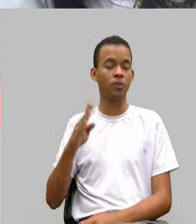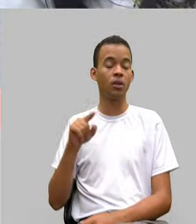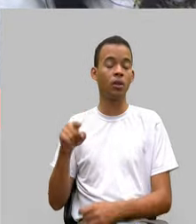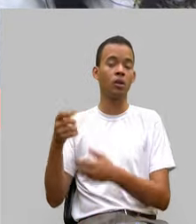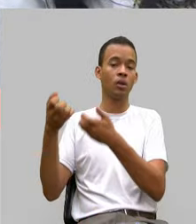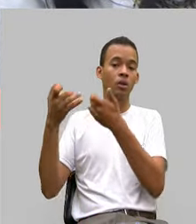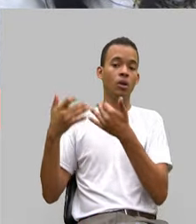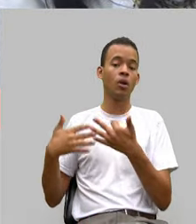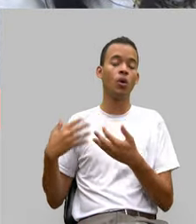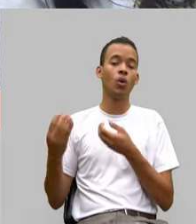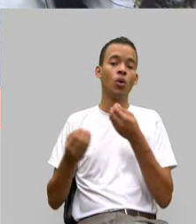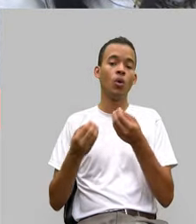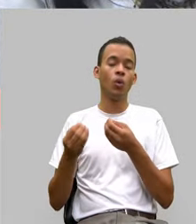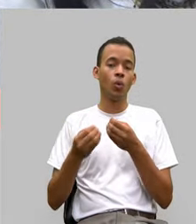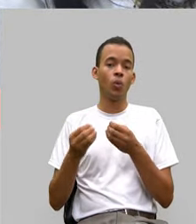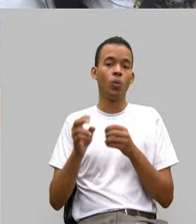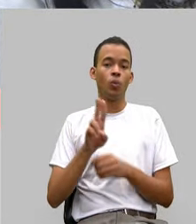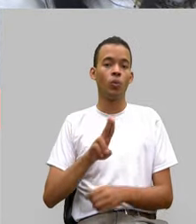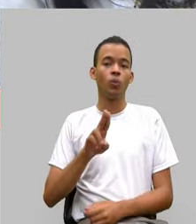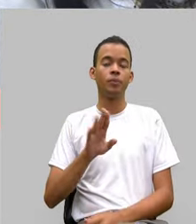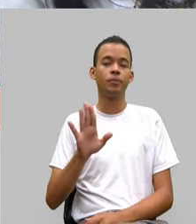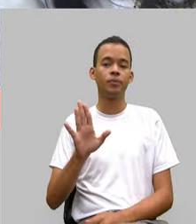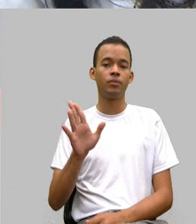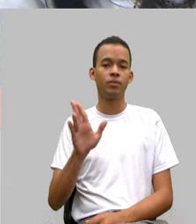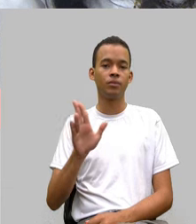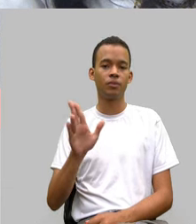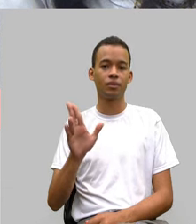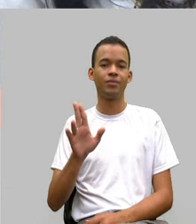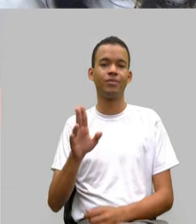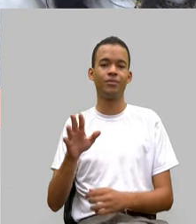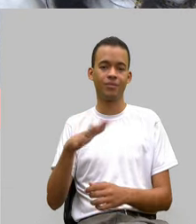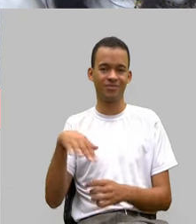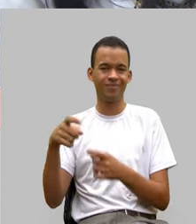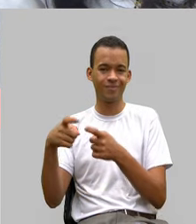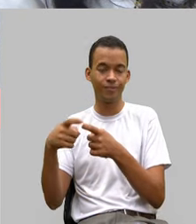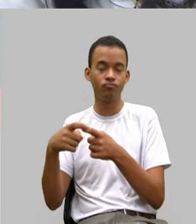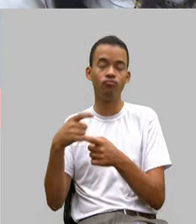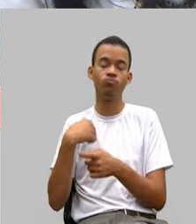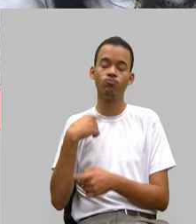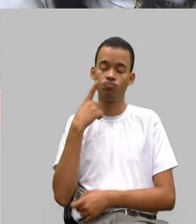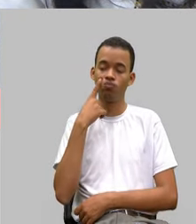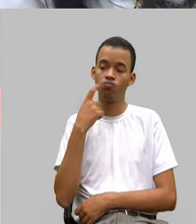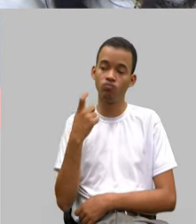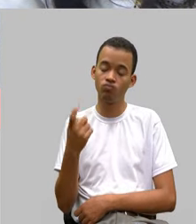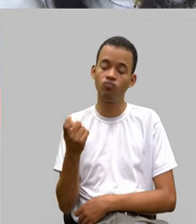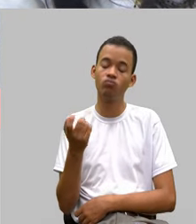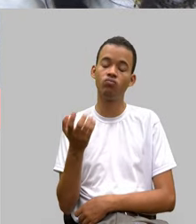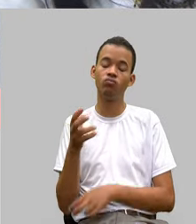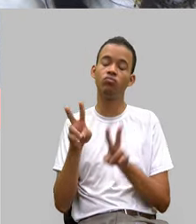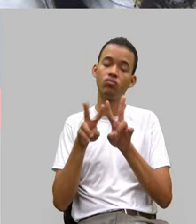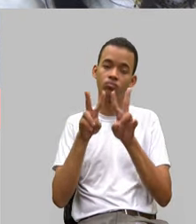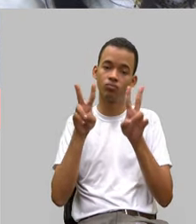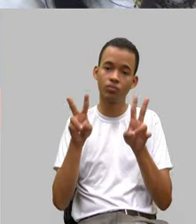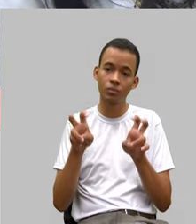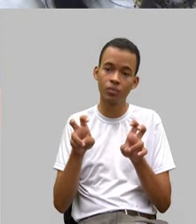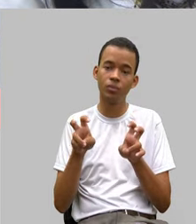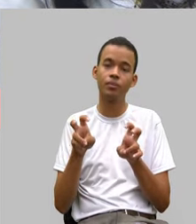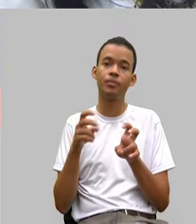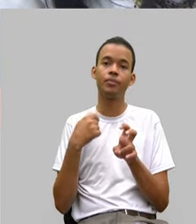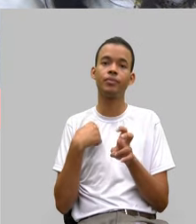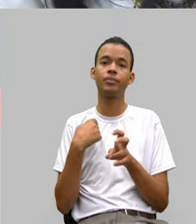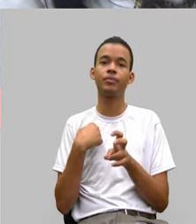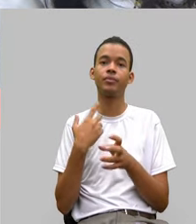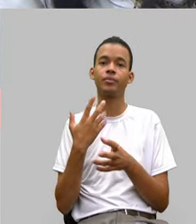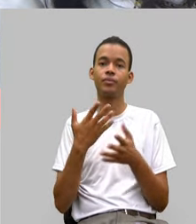a cannabis sobre uso medicinal eu me interessei muito pelo assunto e cheguei a fazer um requerimento